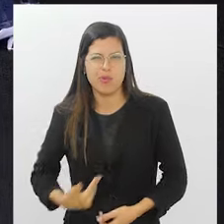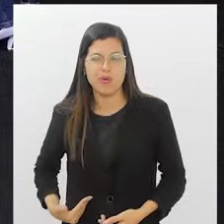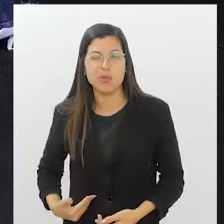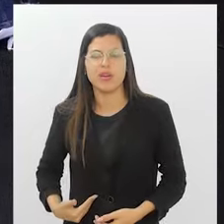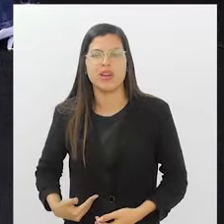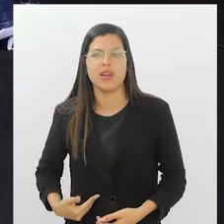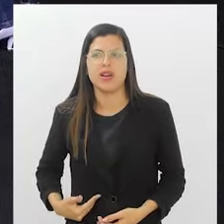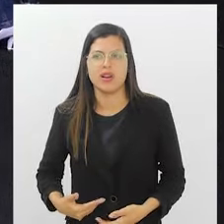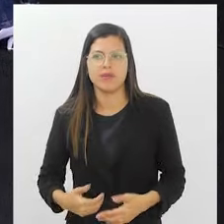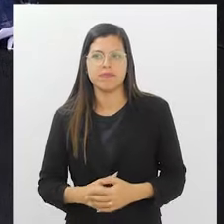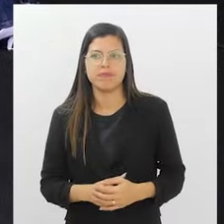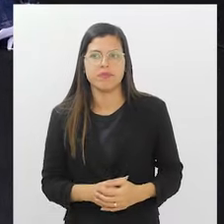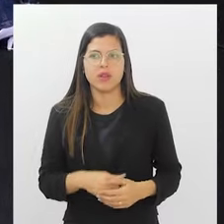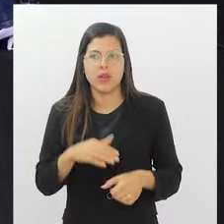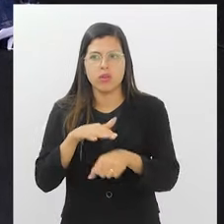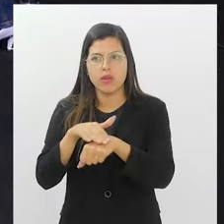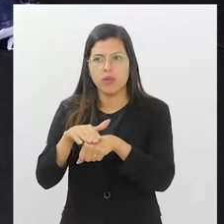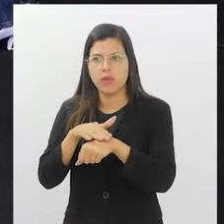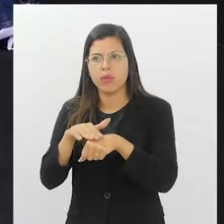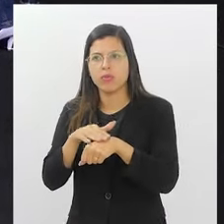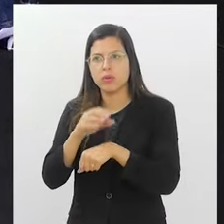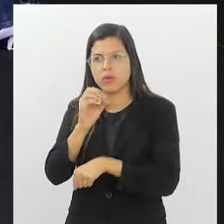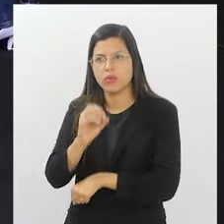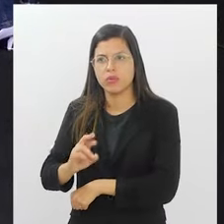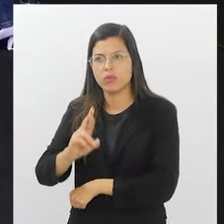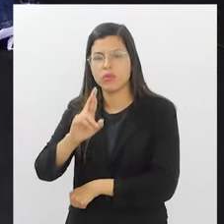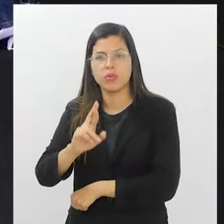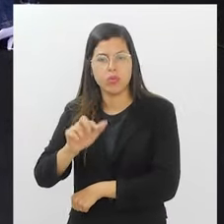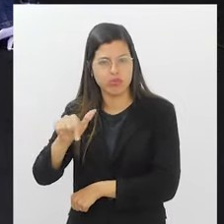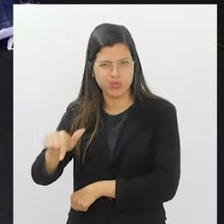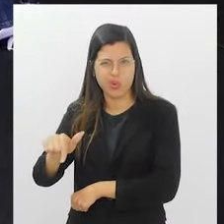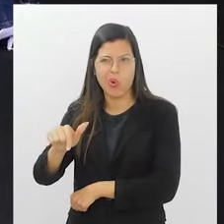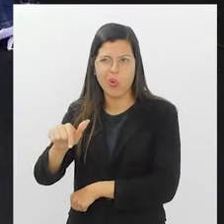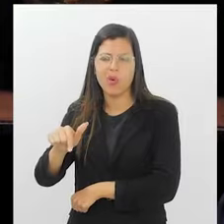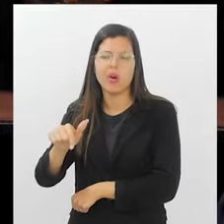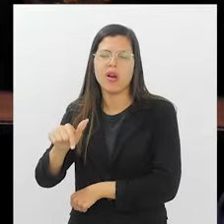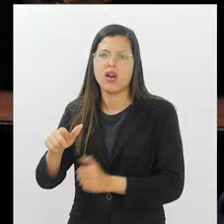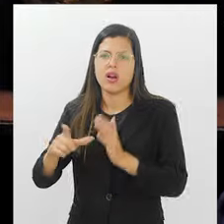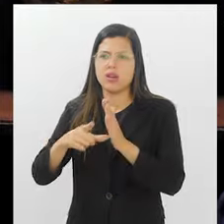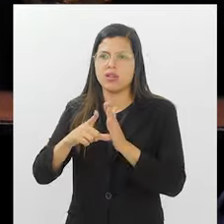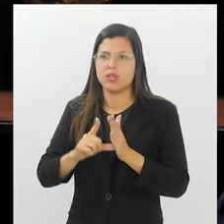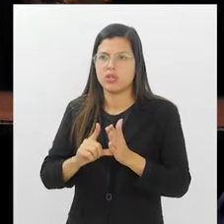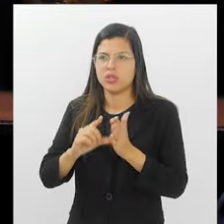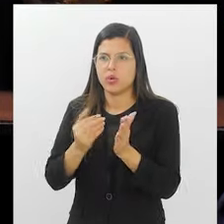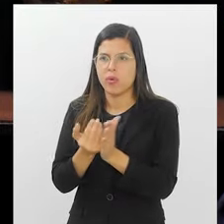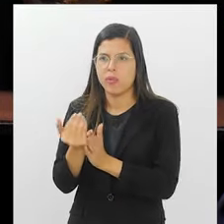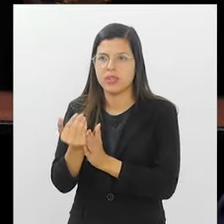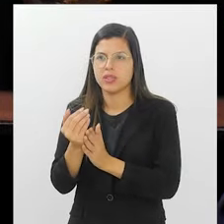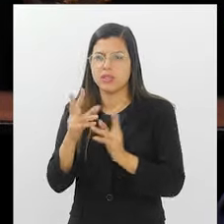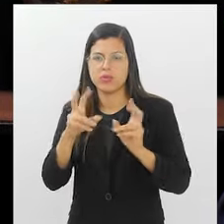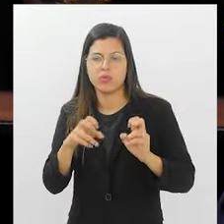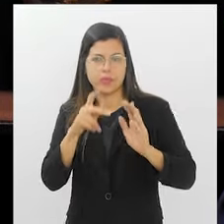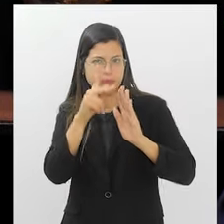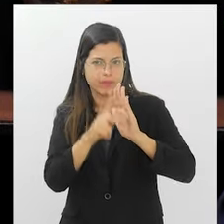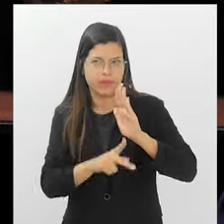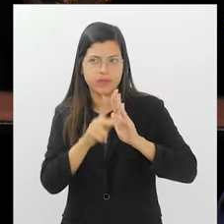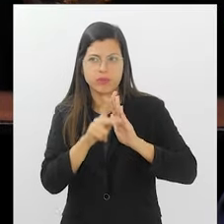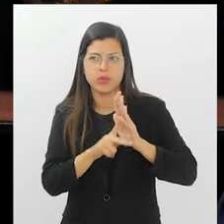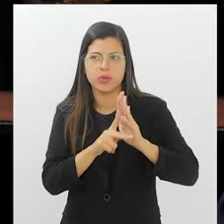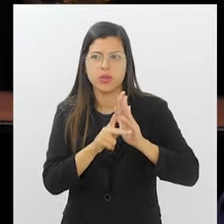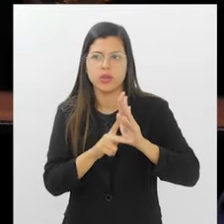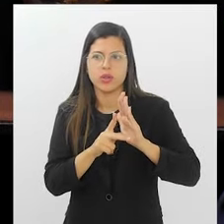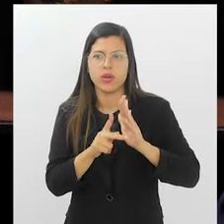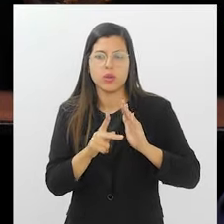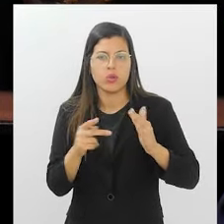consigam acessar, né? Eu estava conversando com o doutor, antes de iniciarmos, sobre o projeto,